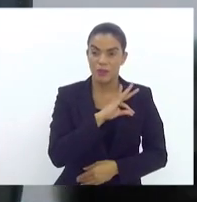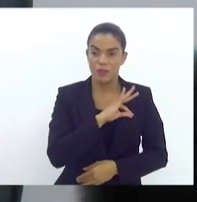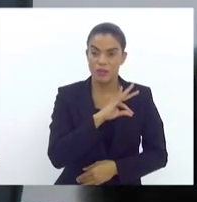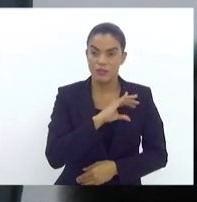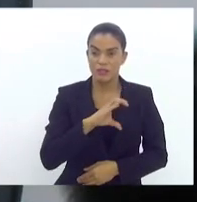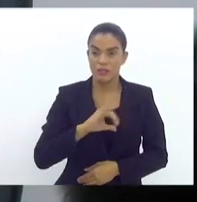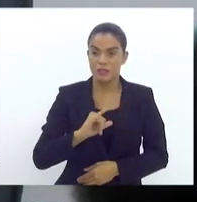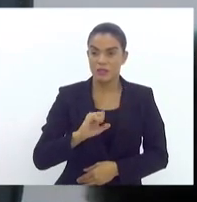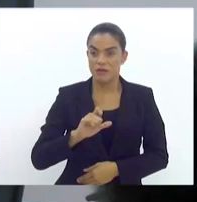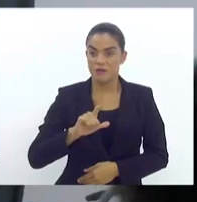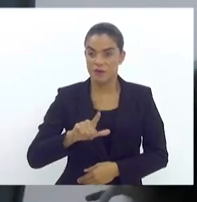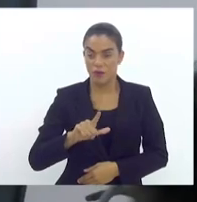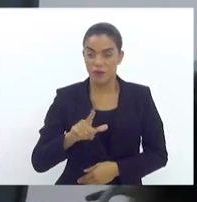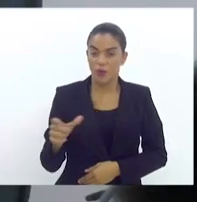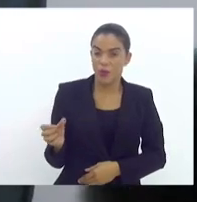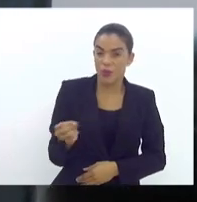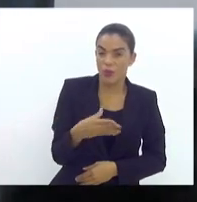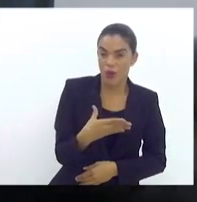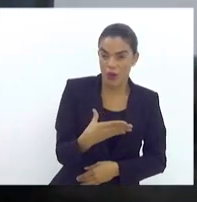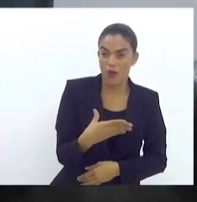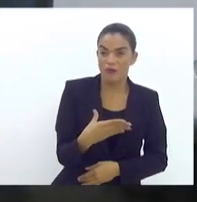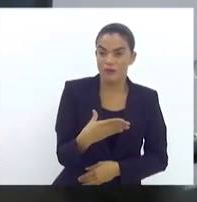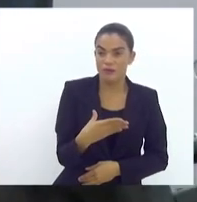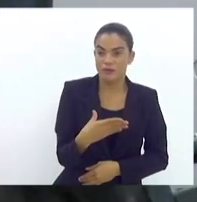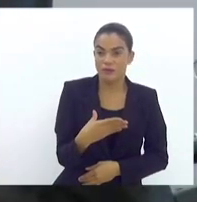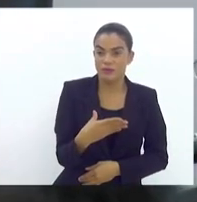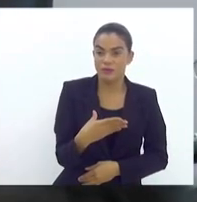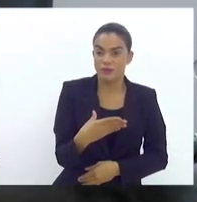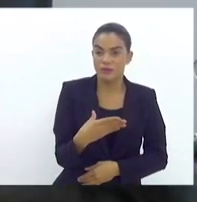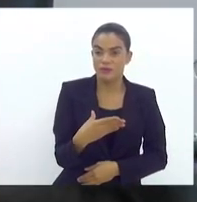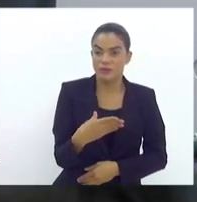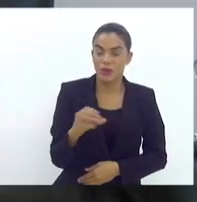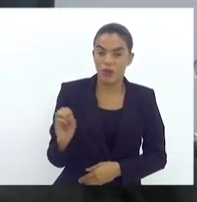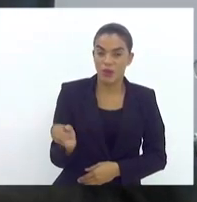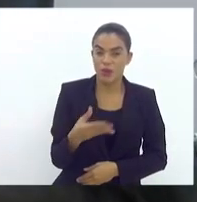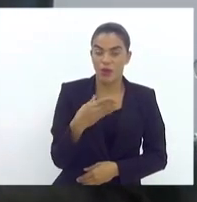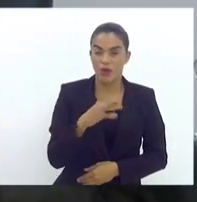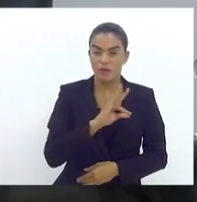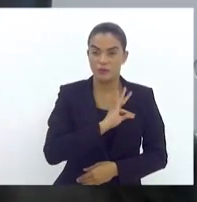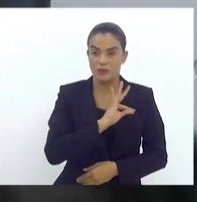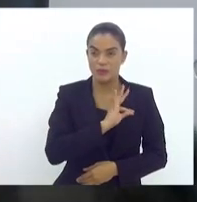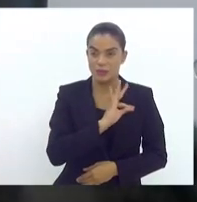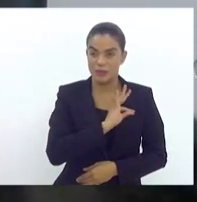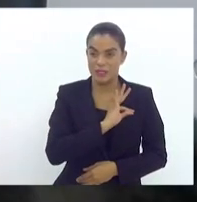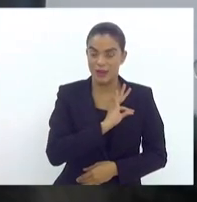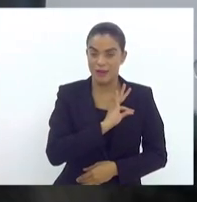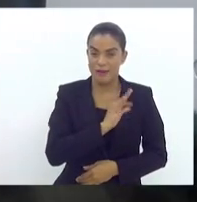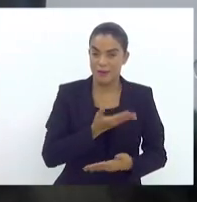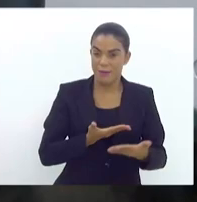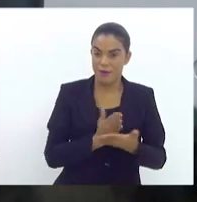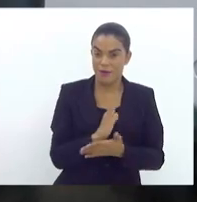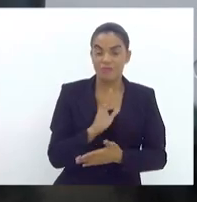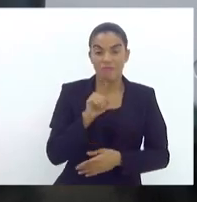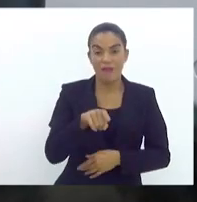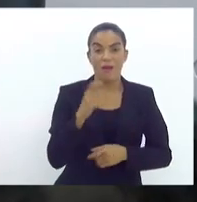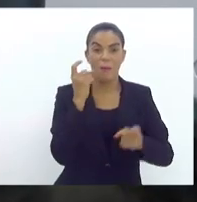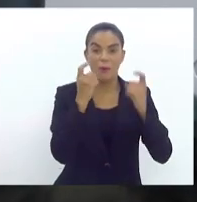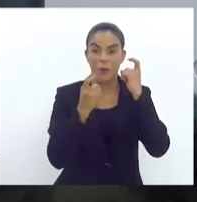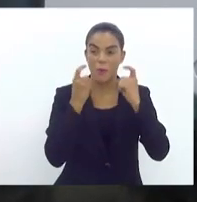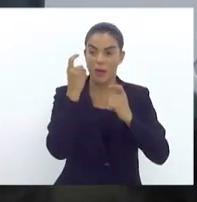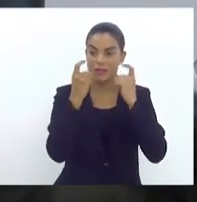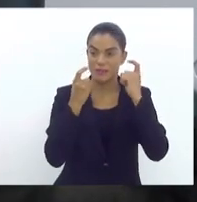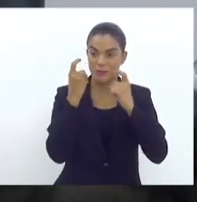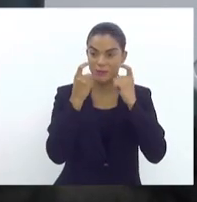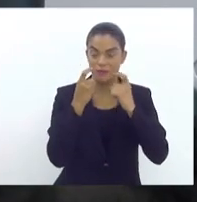na Academia da Polícia Civil dos novos é novos policiais aprovados né Isso foi também uma preocupação tanto